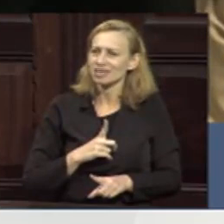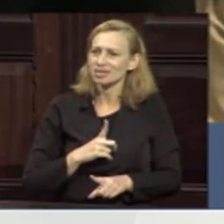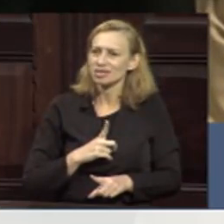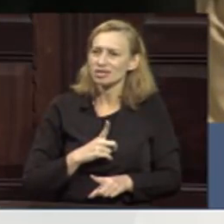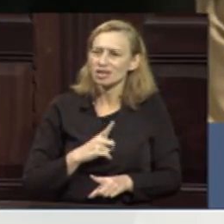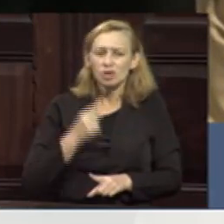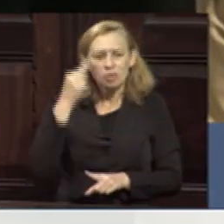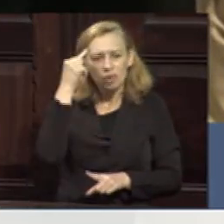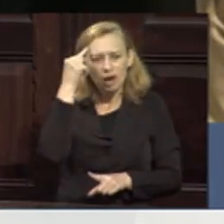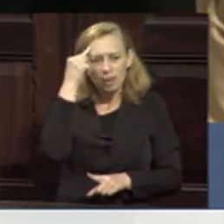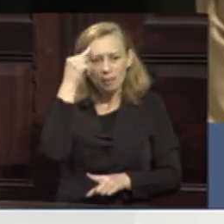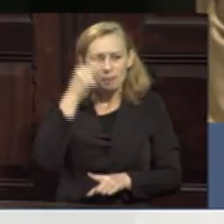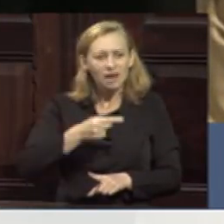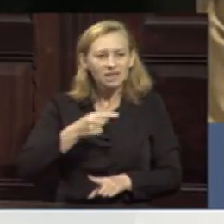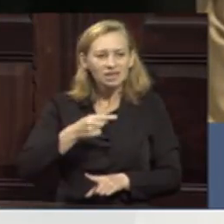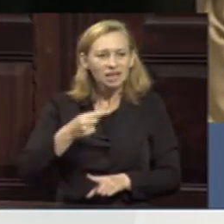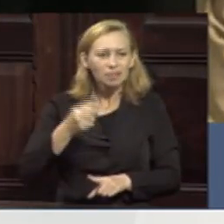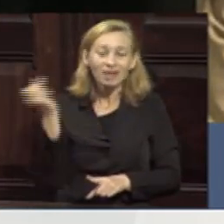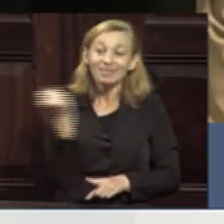Inclusive,